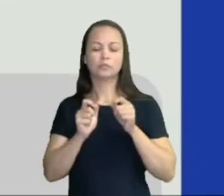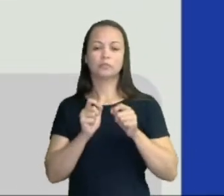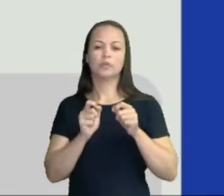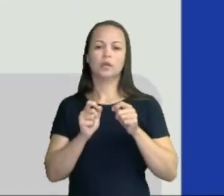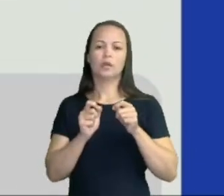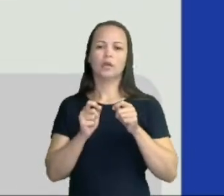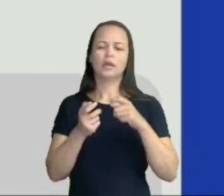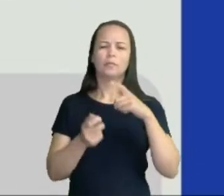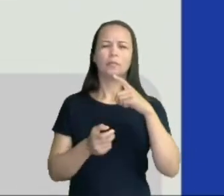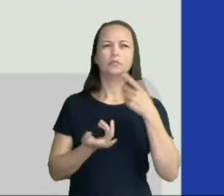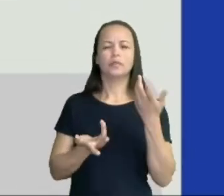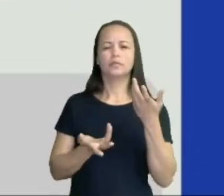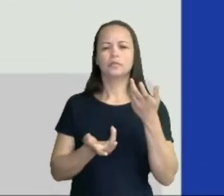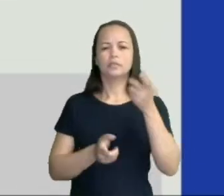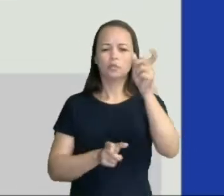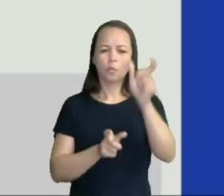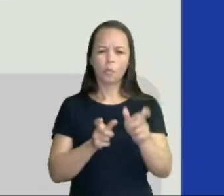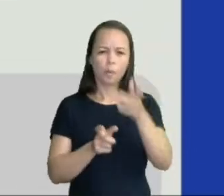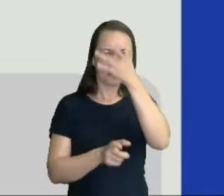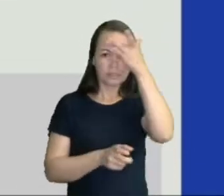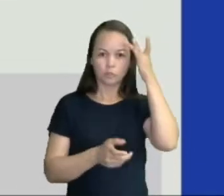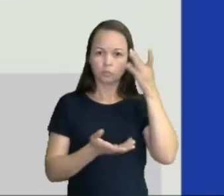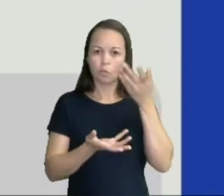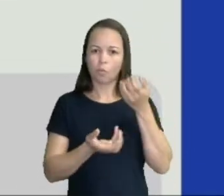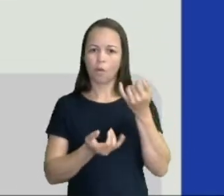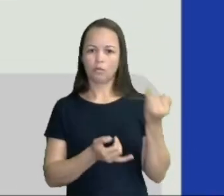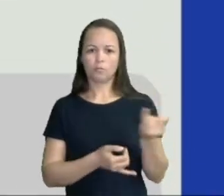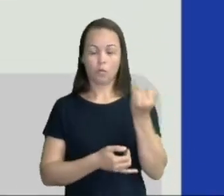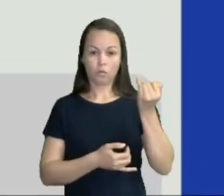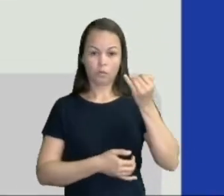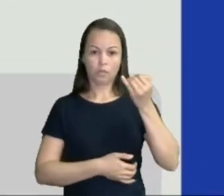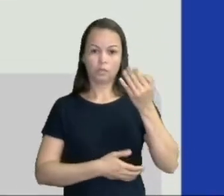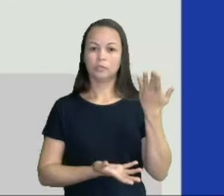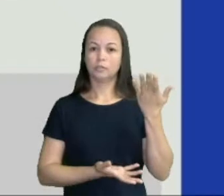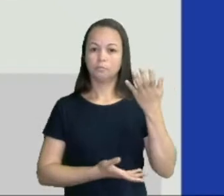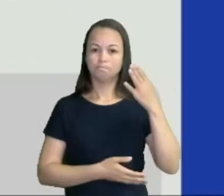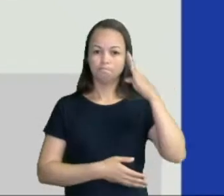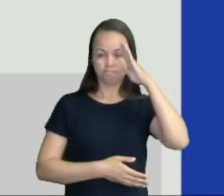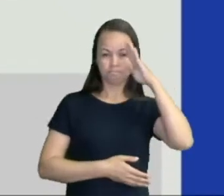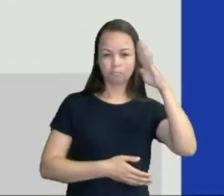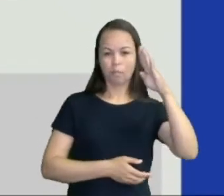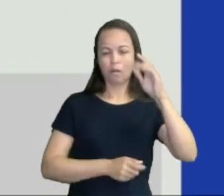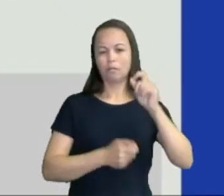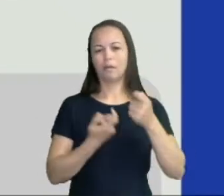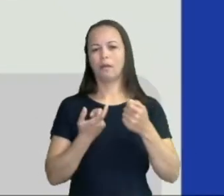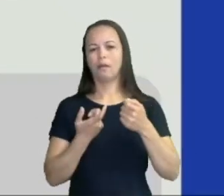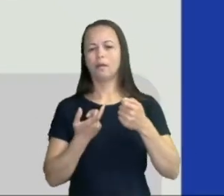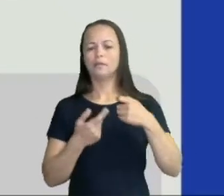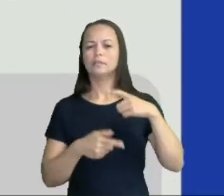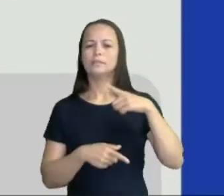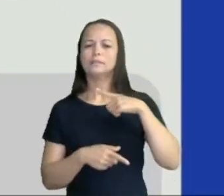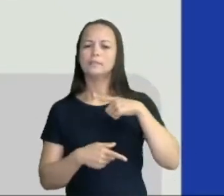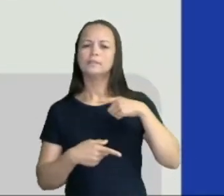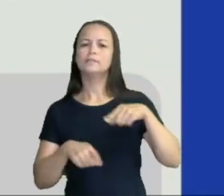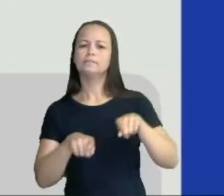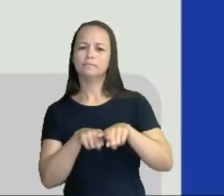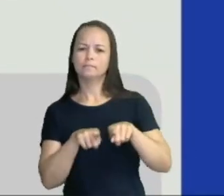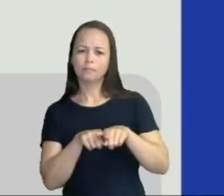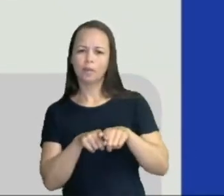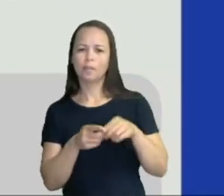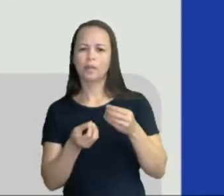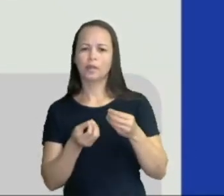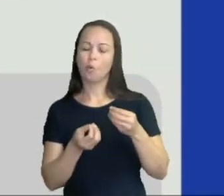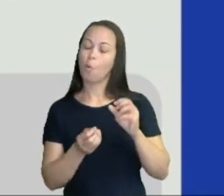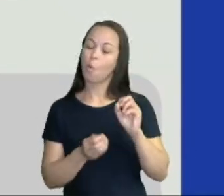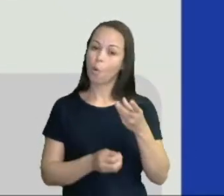sido um grande estrategista militar, ele tinha também, ou ele teve,